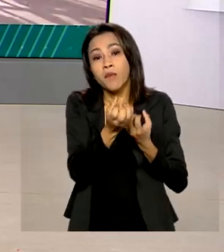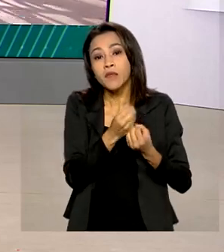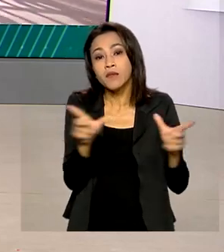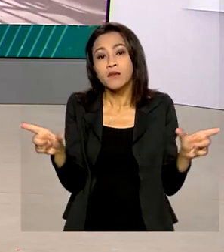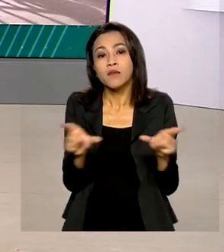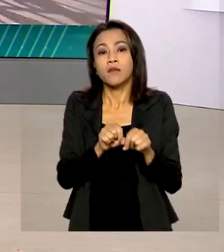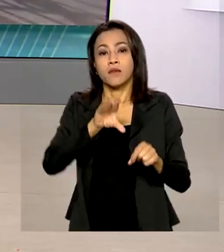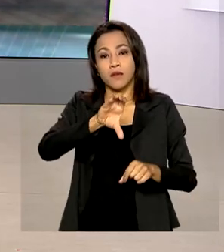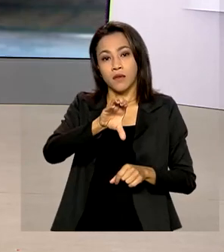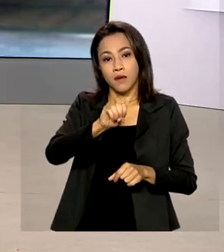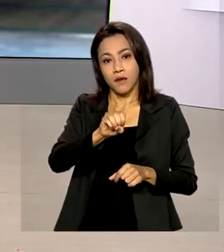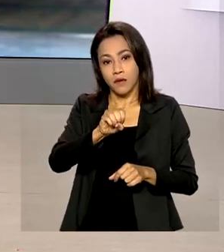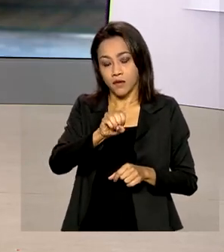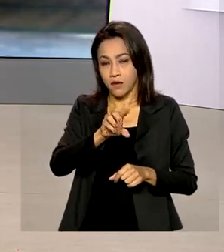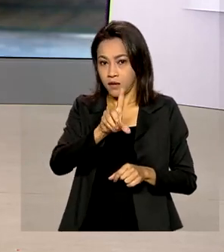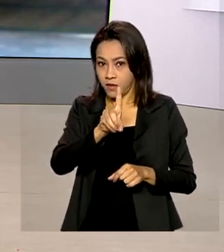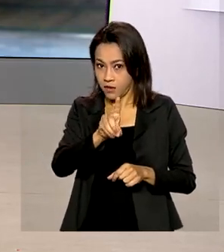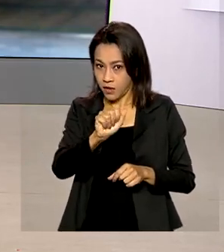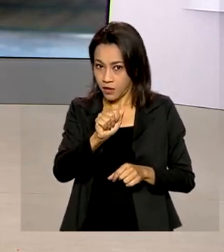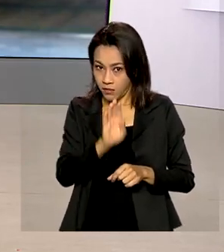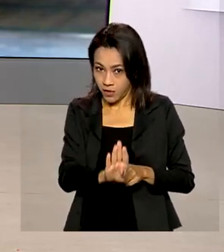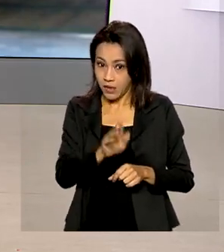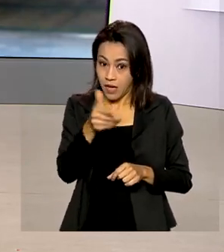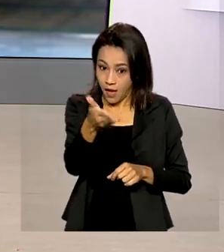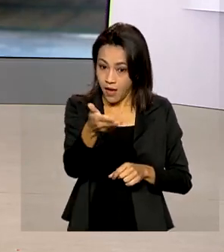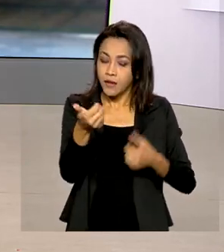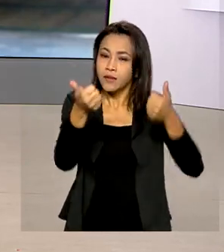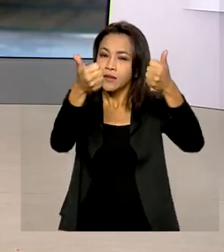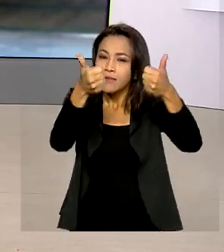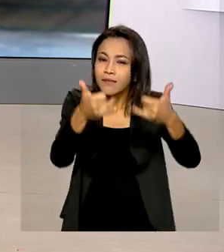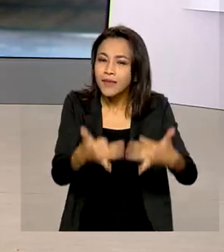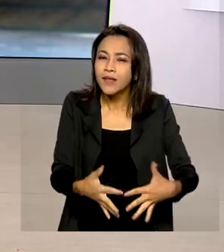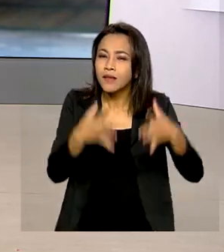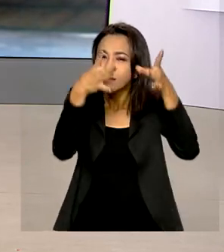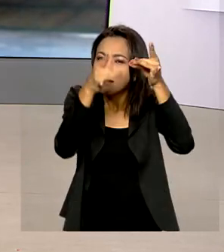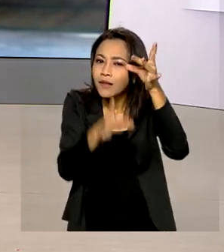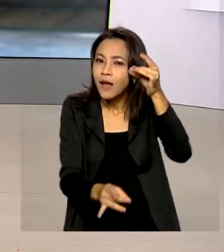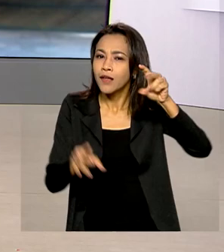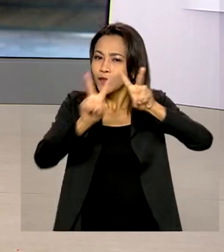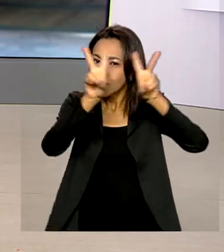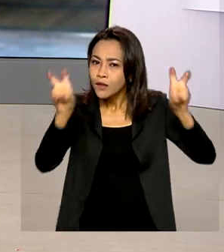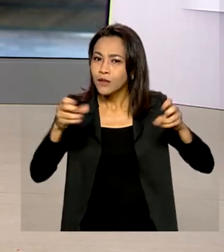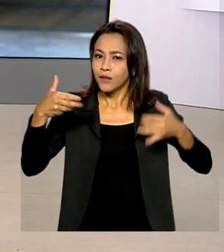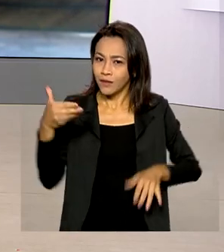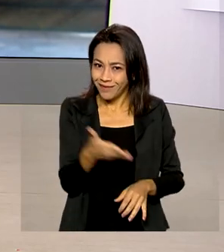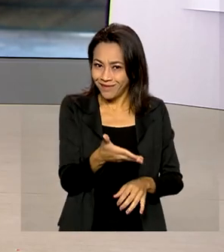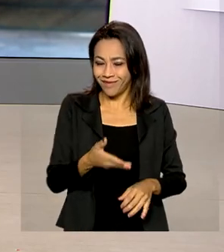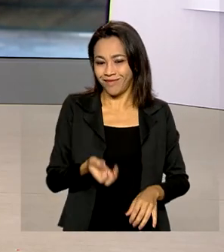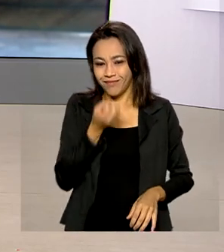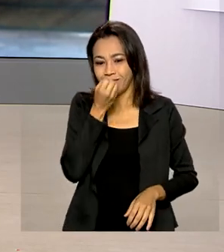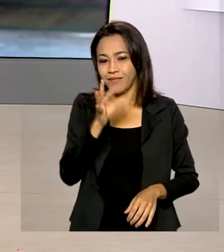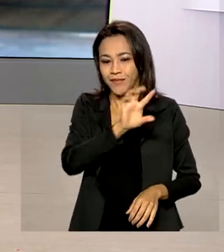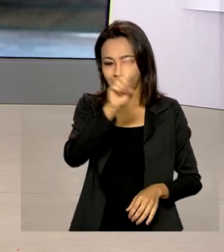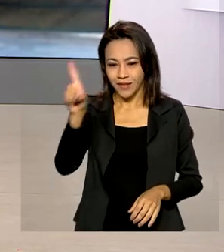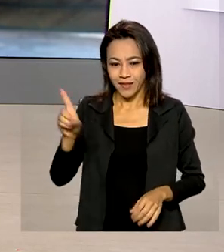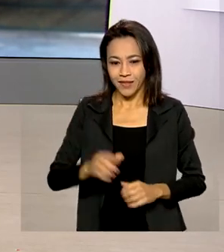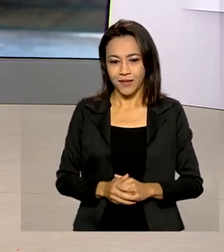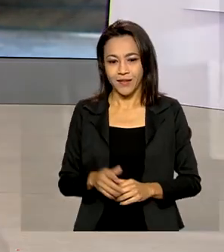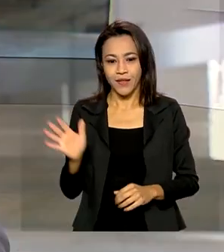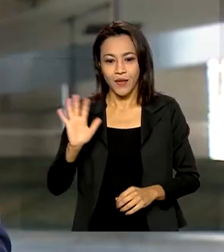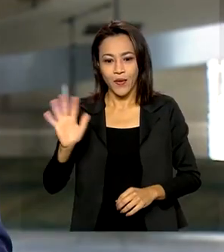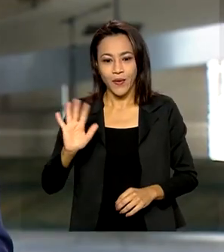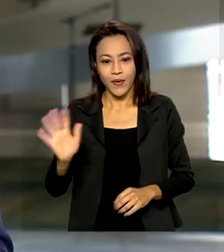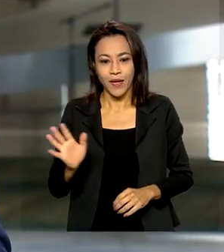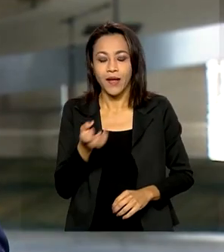O repórter Glauco de Queiroz traz ao vivo os detalhes sobre esse assunto para a gente. Bom dia, Glauco. Olá, Mara.